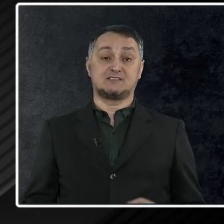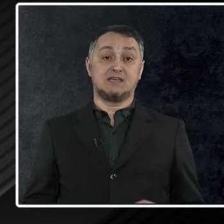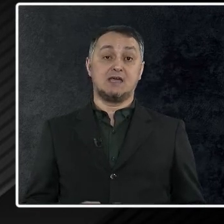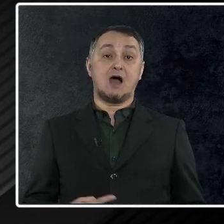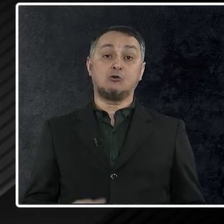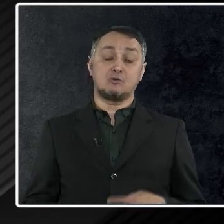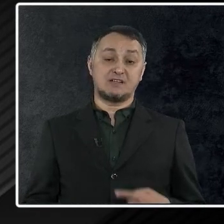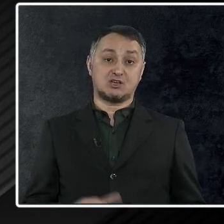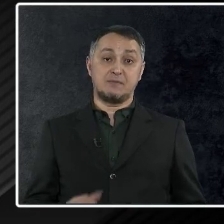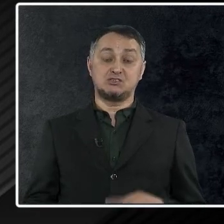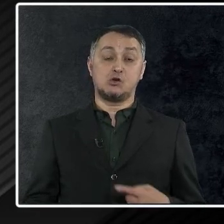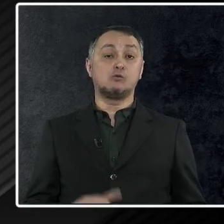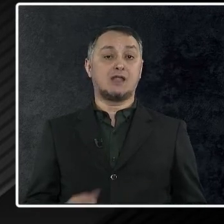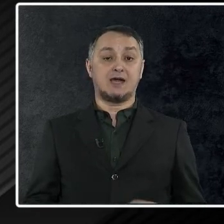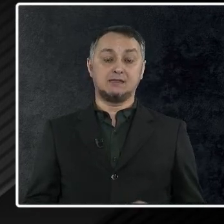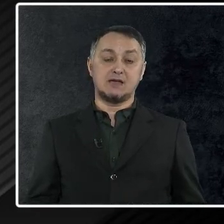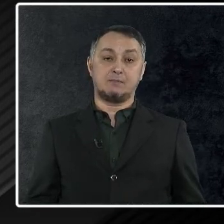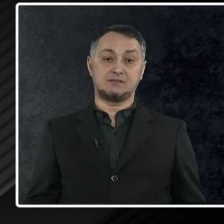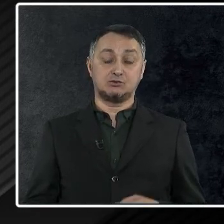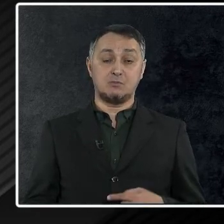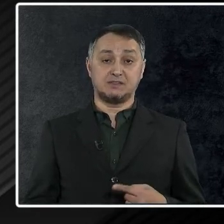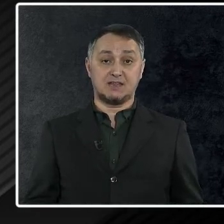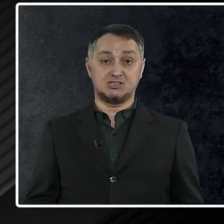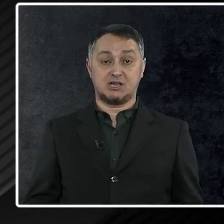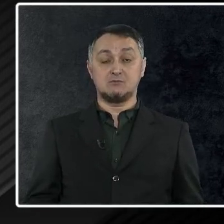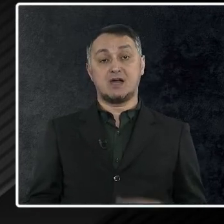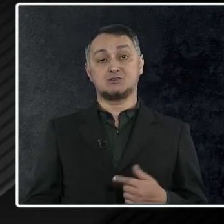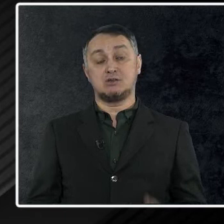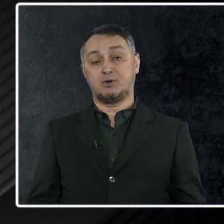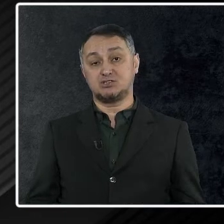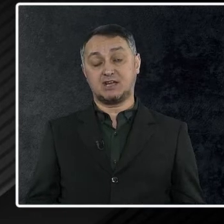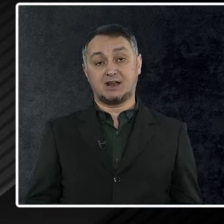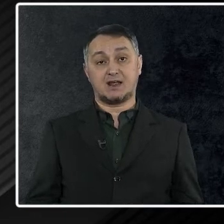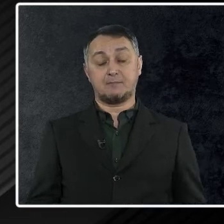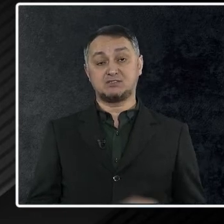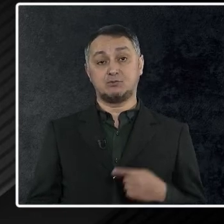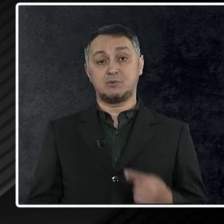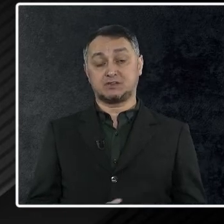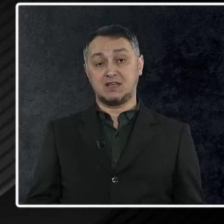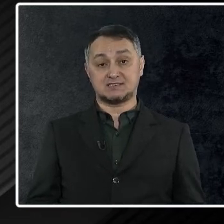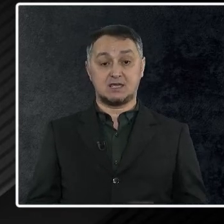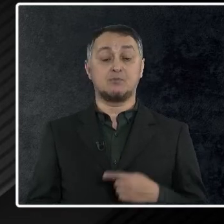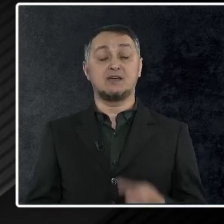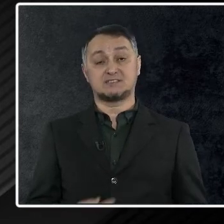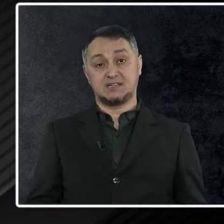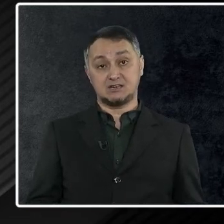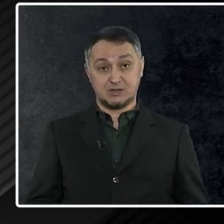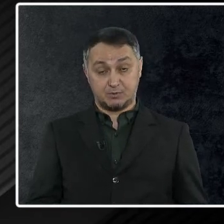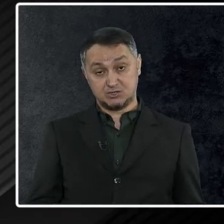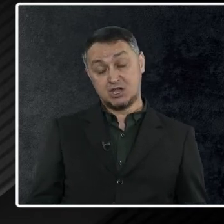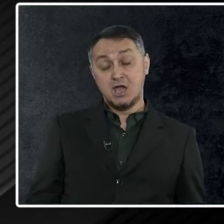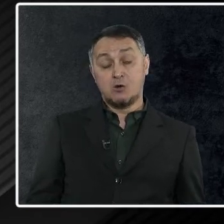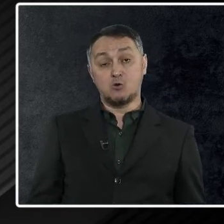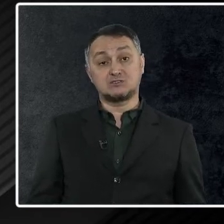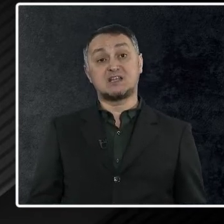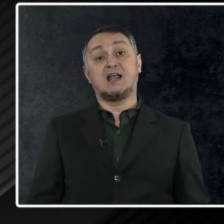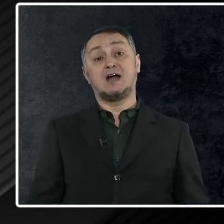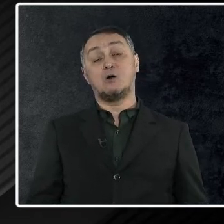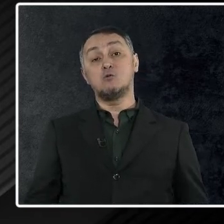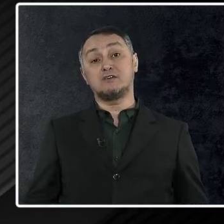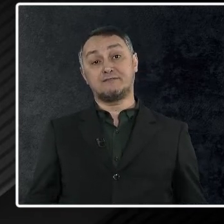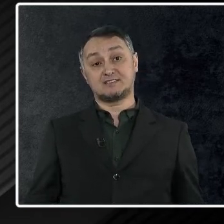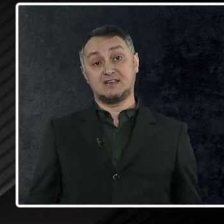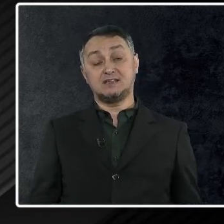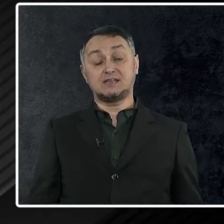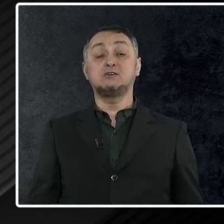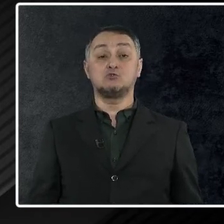pode fazer automaticamente online. A partir do momento que ele gera um gasto, ele pode declarar. A partir do momento que ele recebe uma receita, ele já pode constar lá,